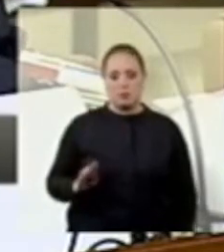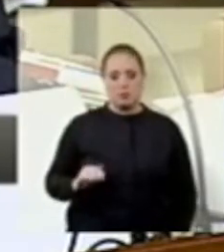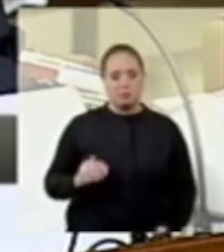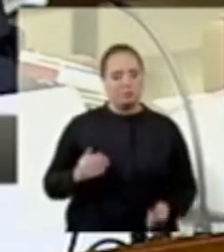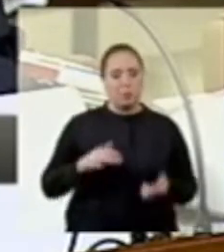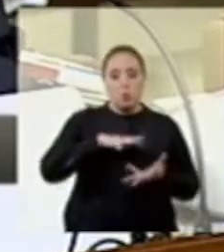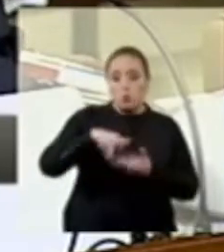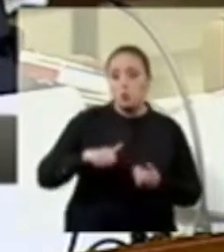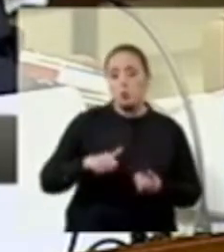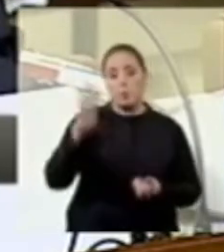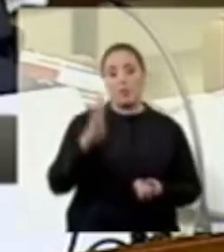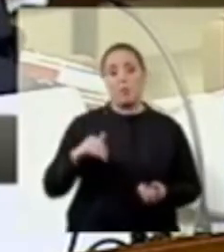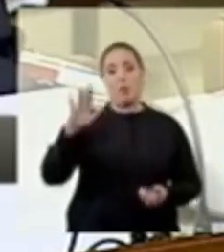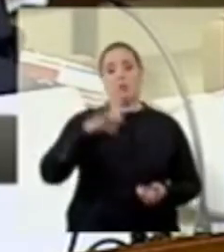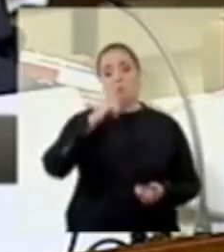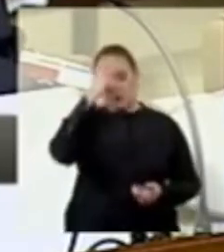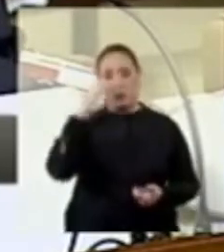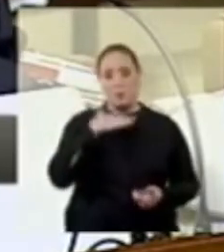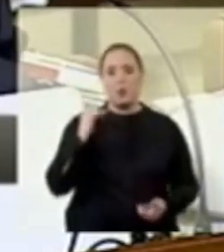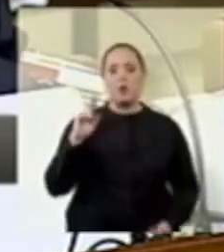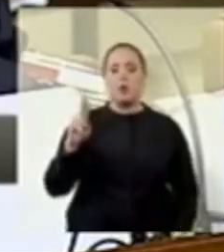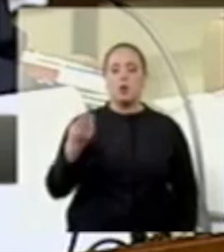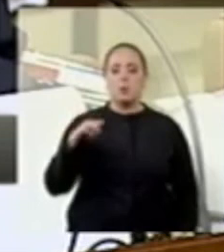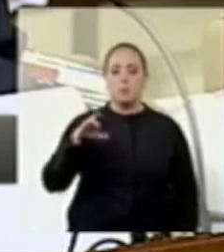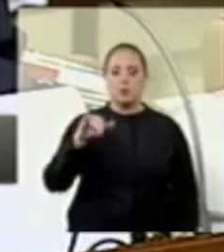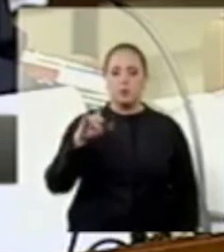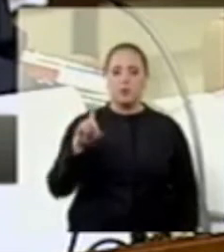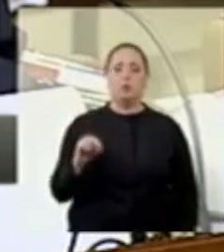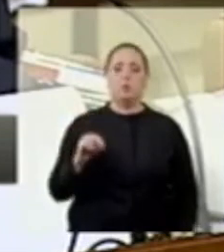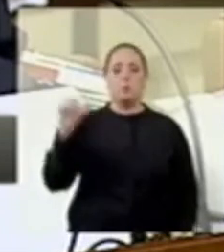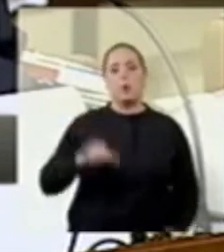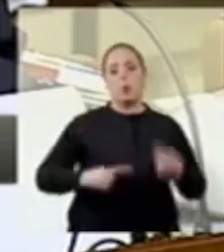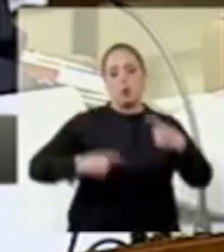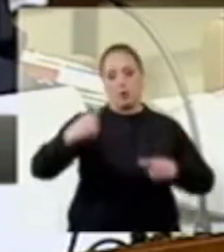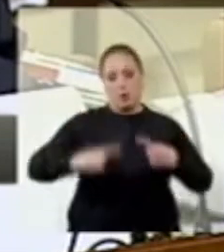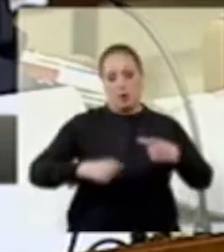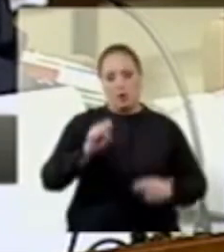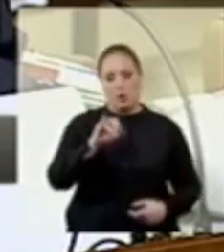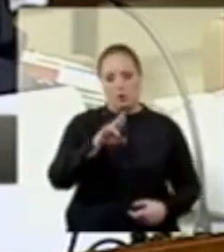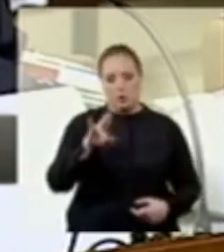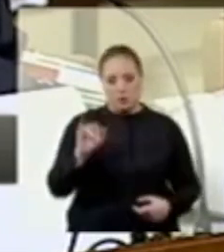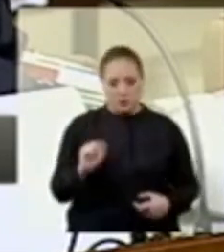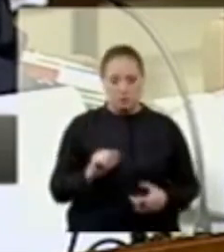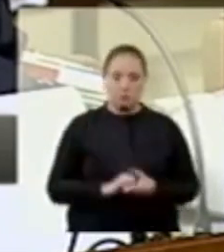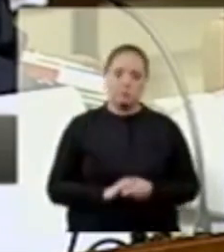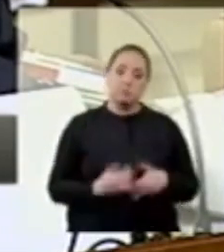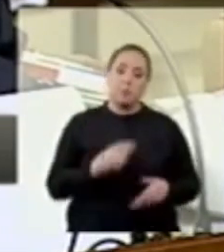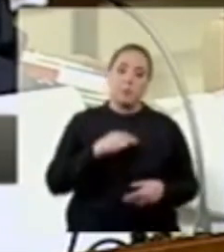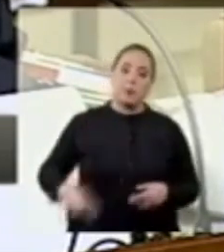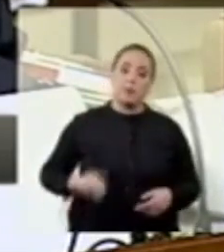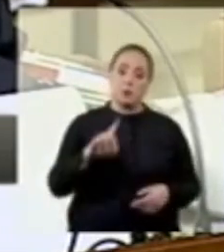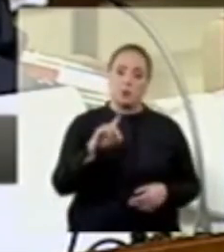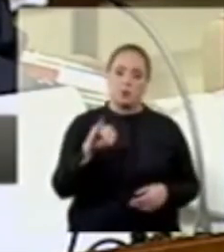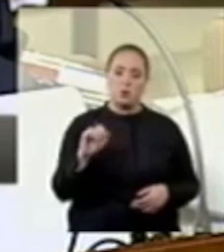dos 10 neste momento é mais do que a guerra da síria é impressionante é e como observou o ministro dias tóffoli são